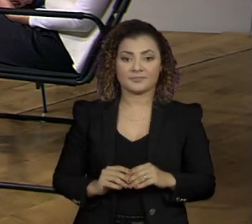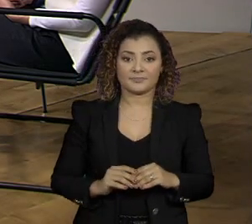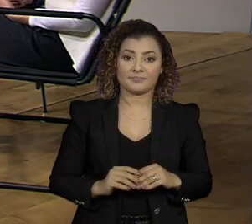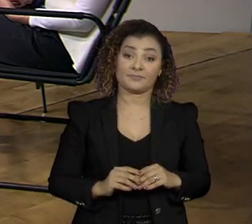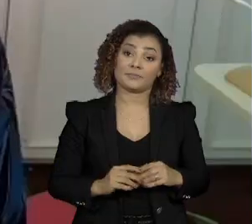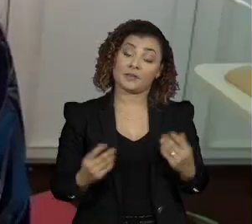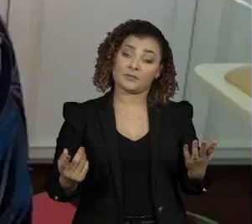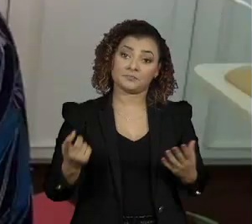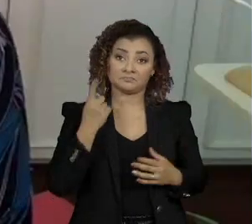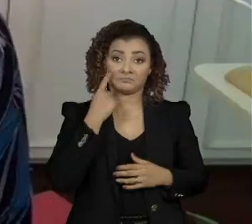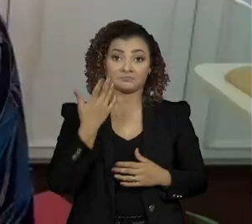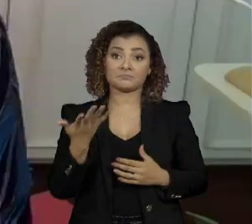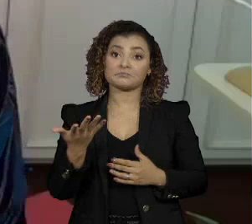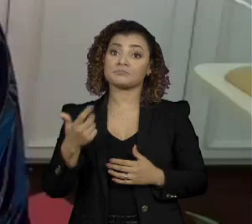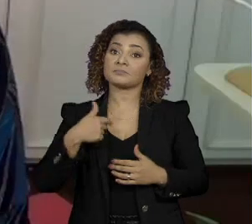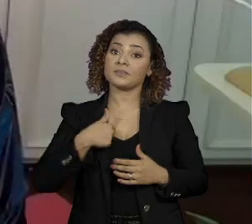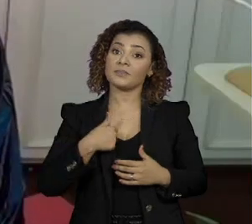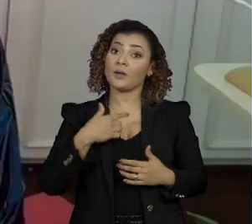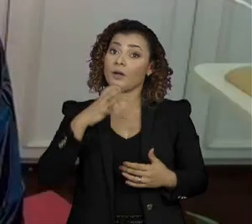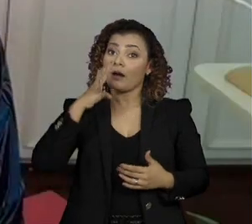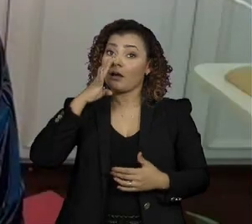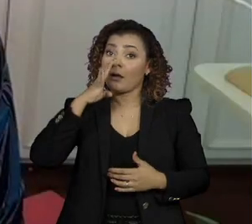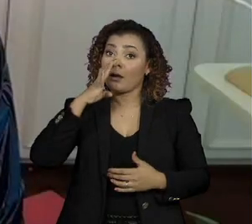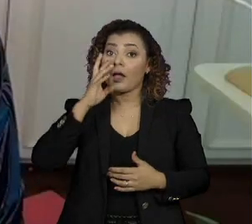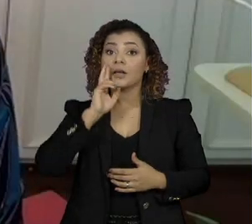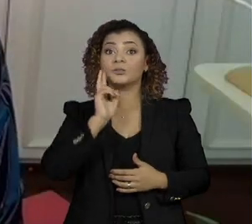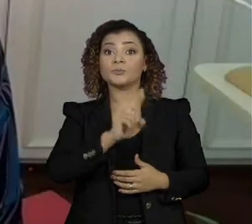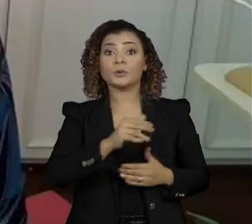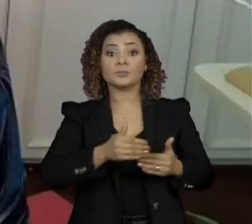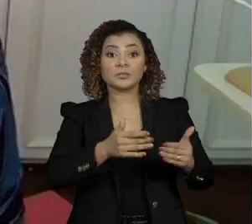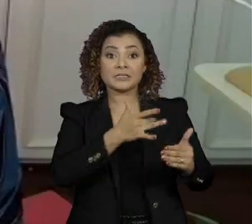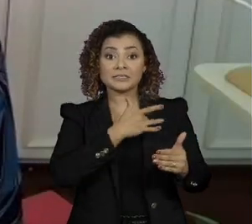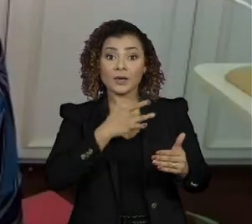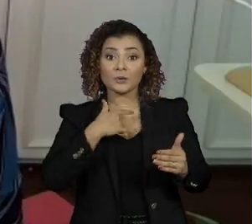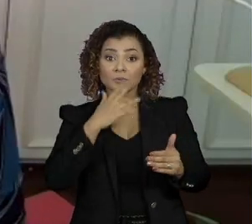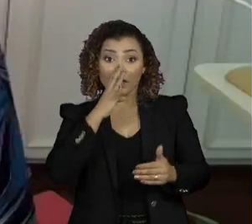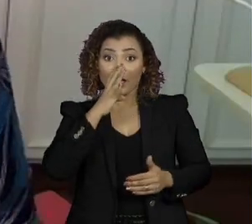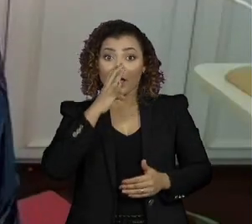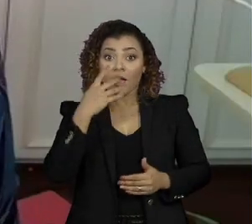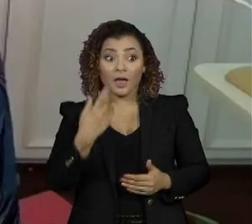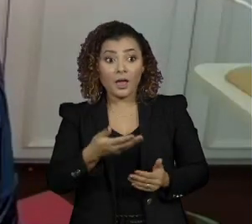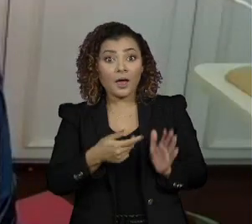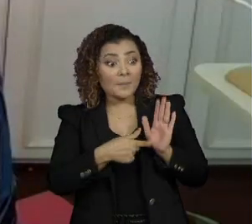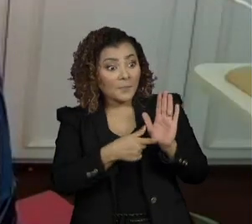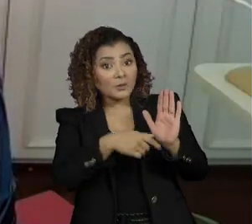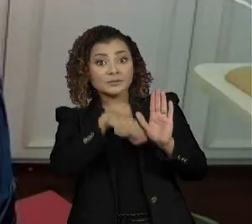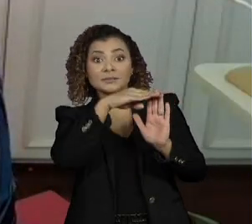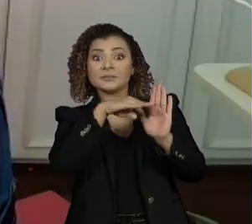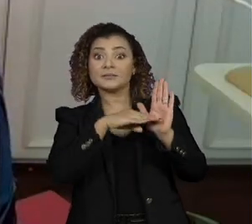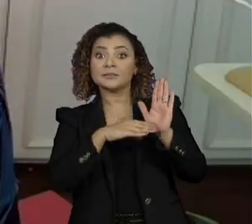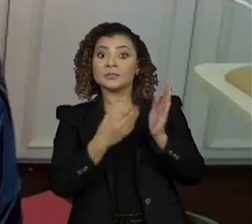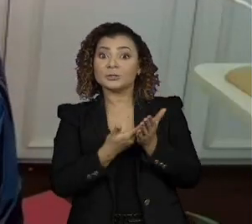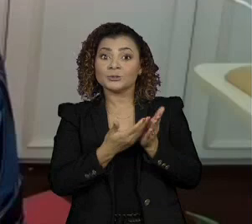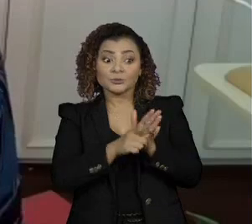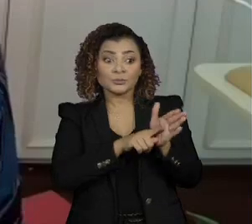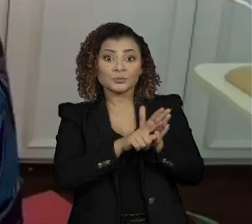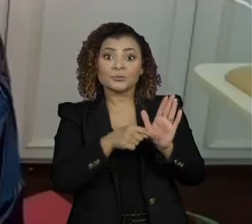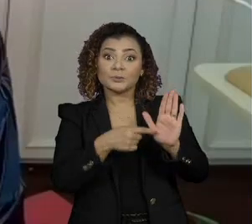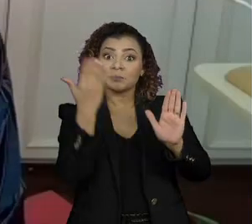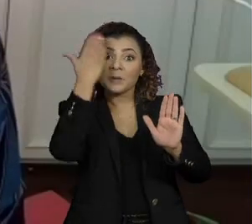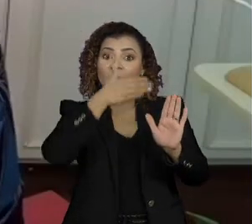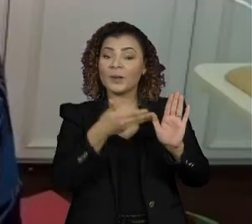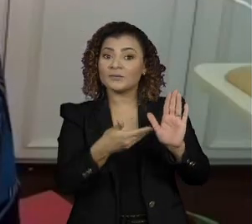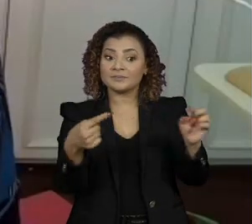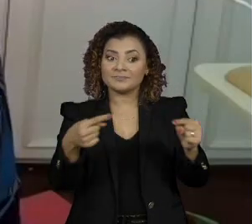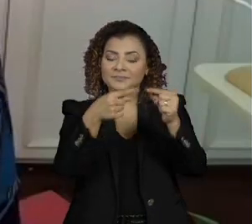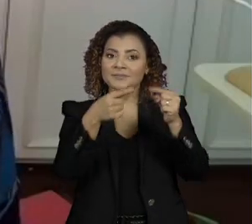Olha, primeiro eu quero dizer que eu fiquei encantada com essa resposta do Ministério da Saúde, porque ela confirma plenamente o nosso estudo. O Ministério